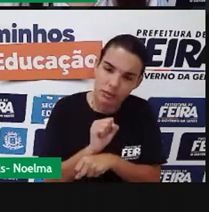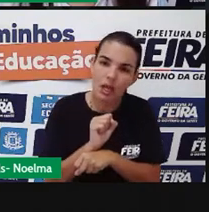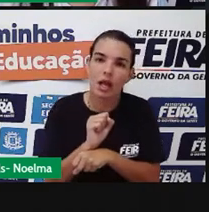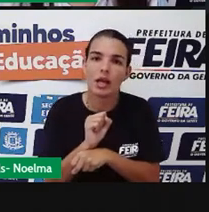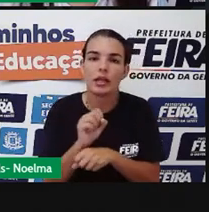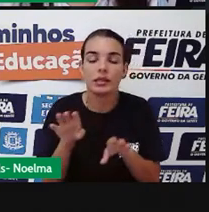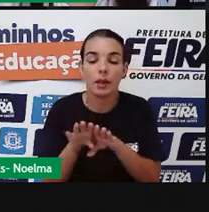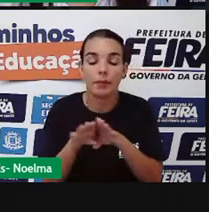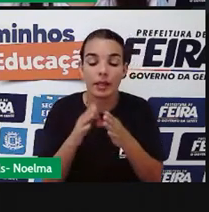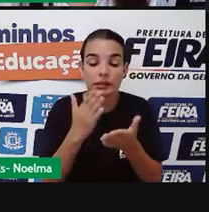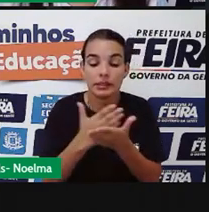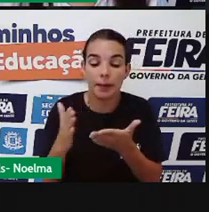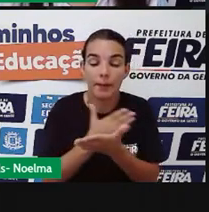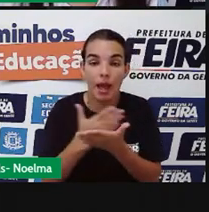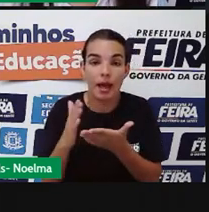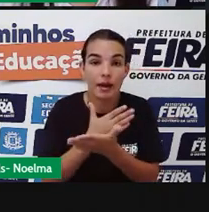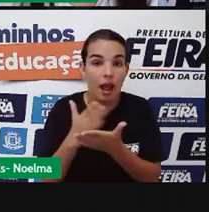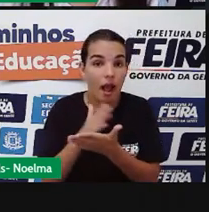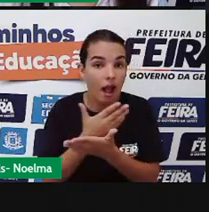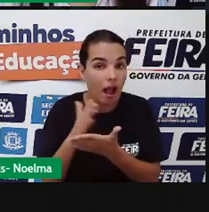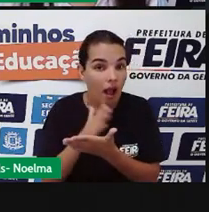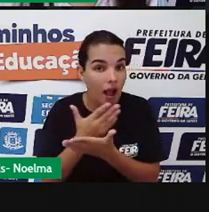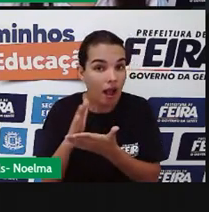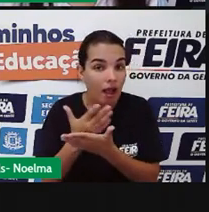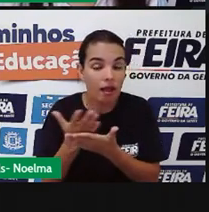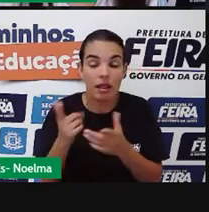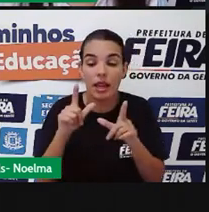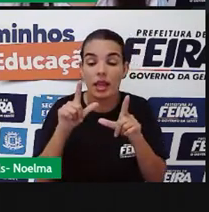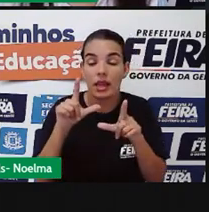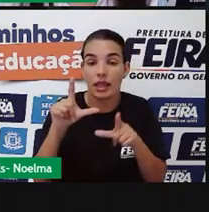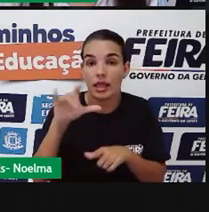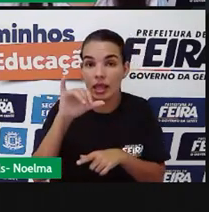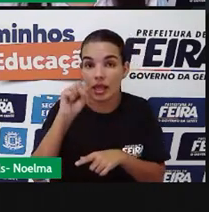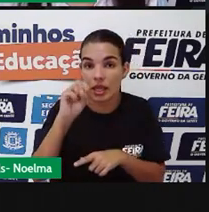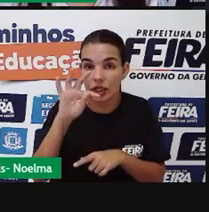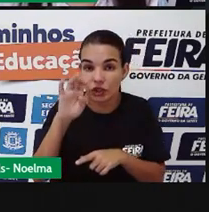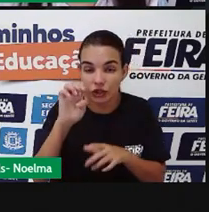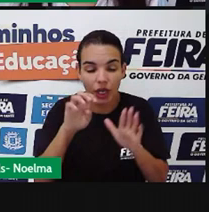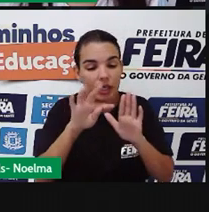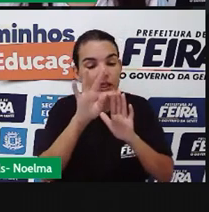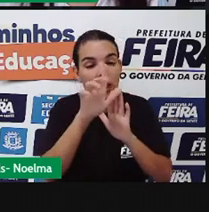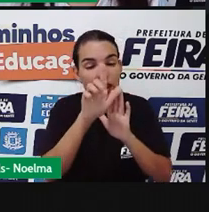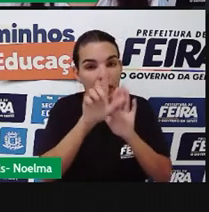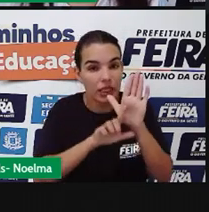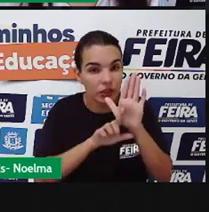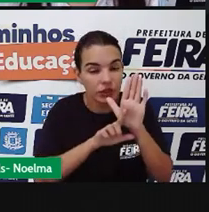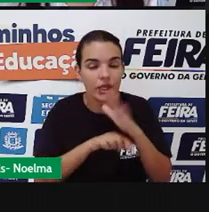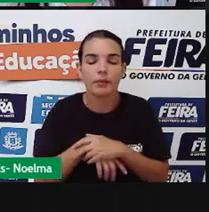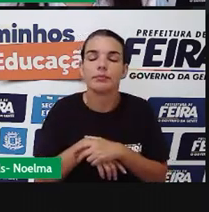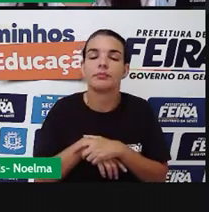elementos de uma lista, né? Então a gente fala, eu comprei banana, laranja, maçã, manga